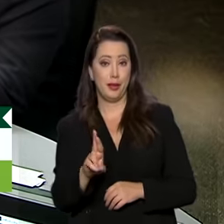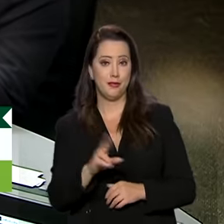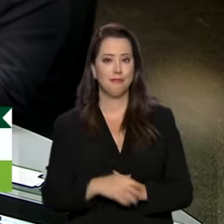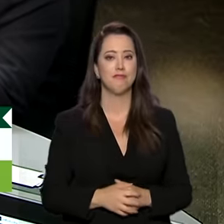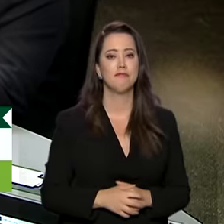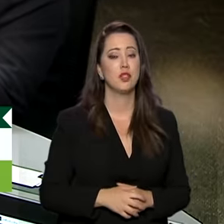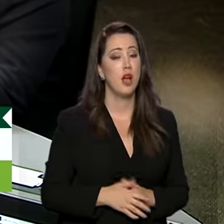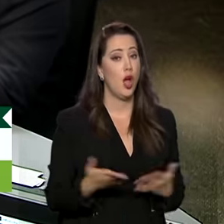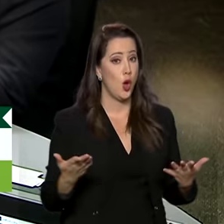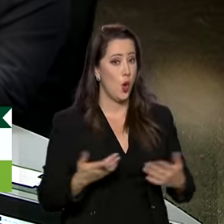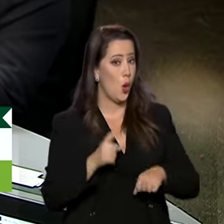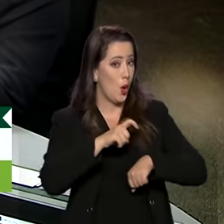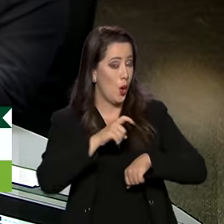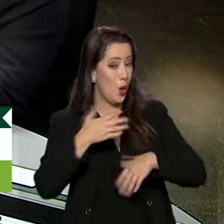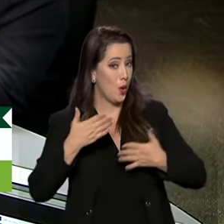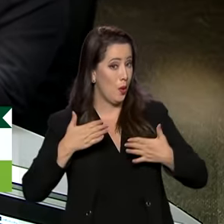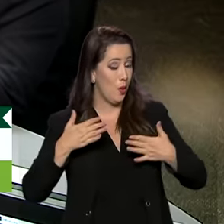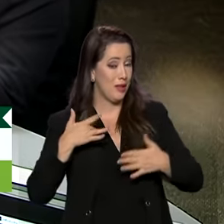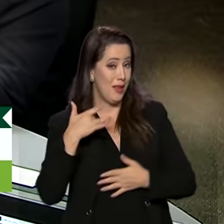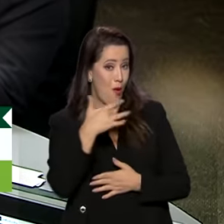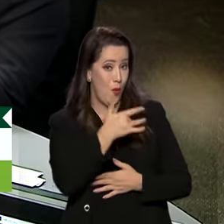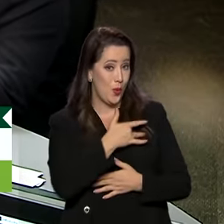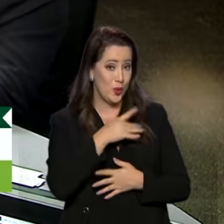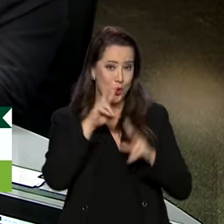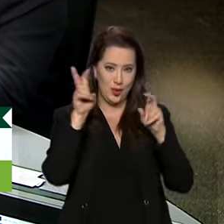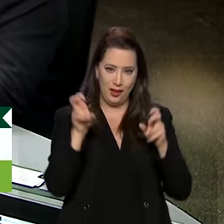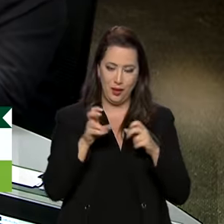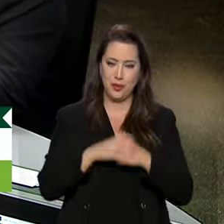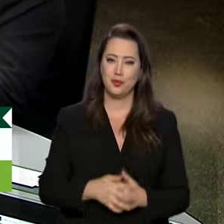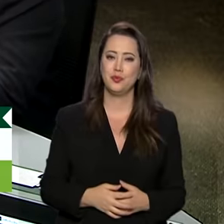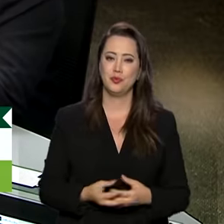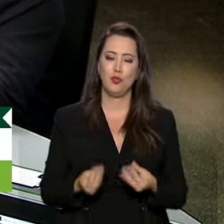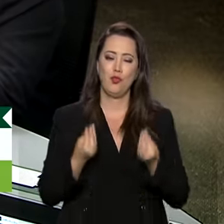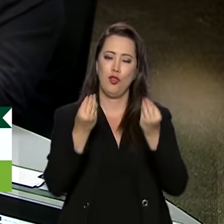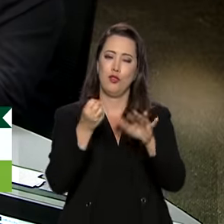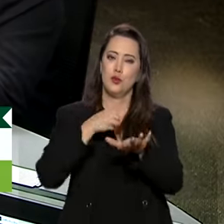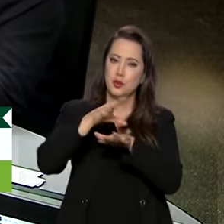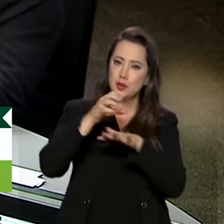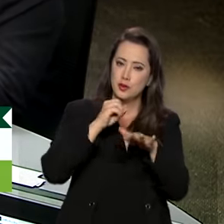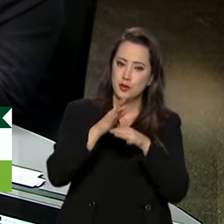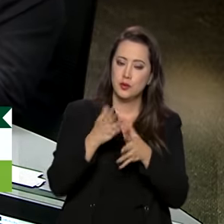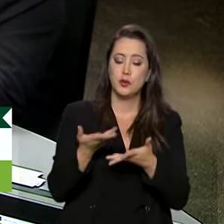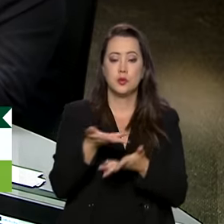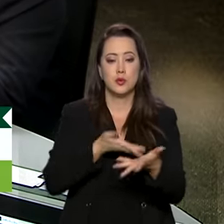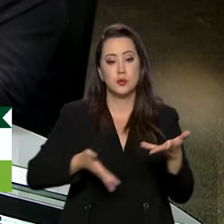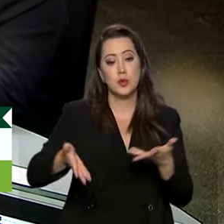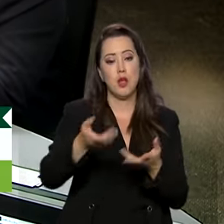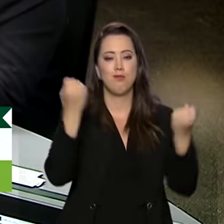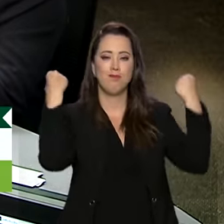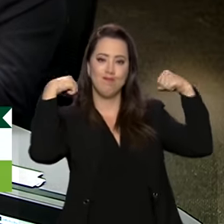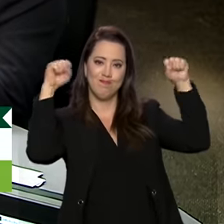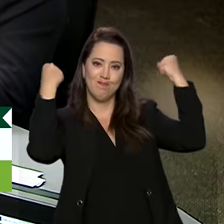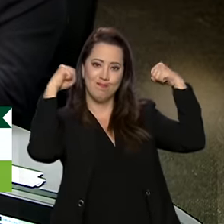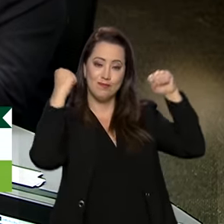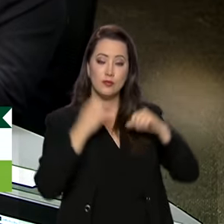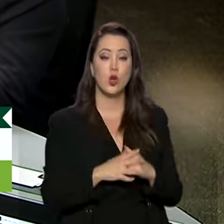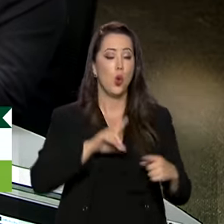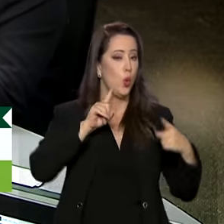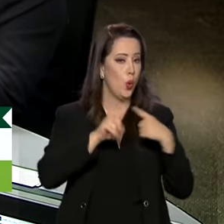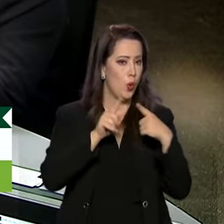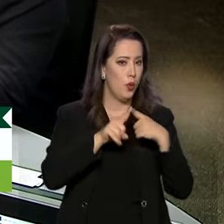momento pude levar informações para incentivar a prática de exercícios físicos